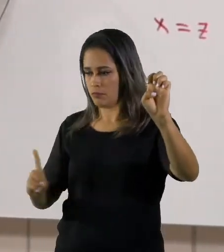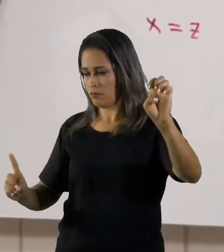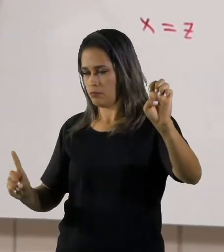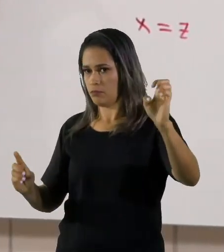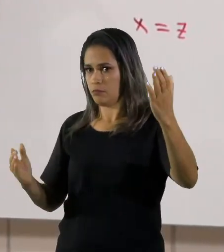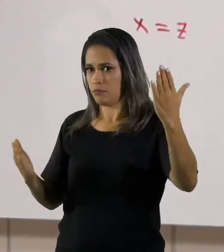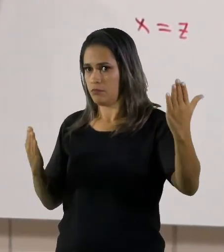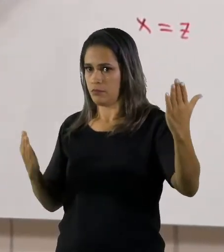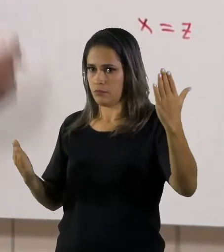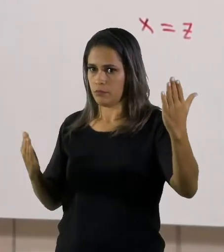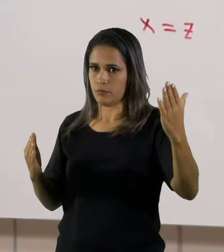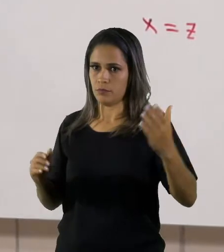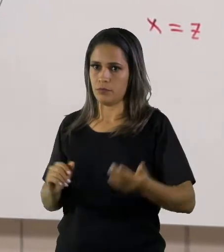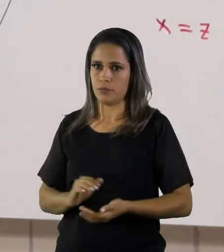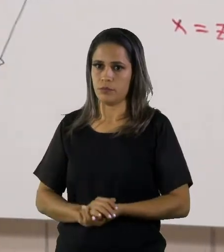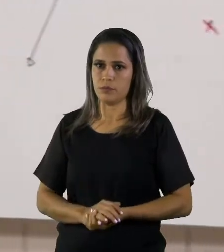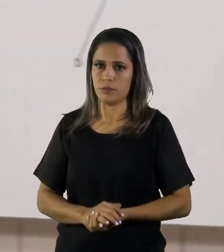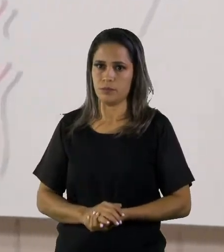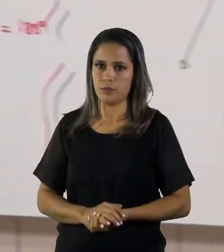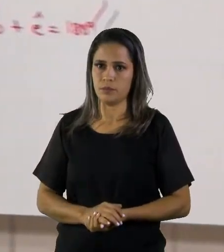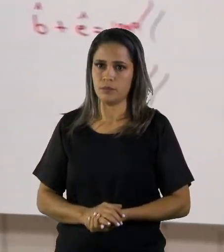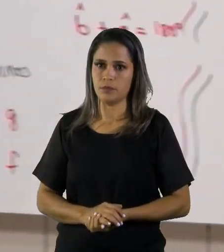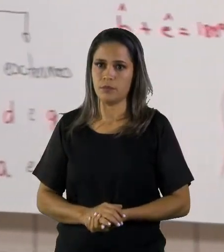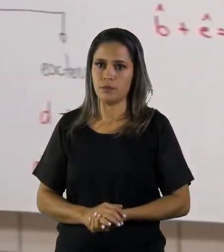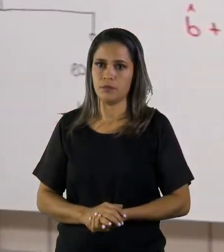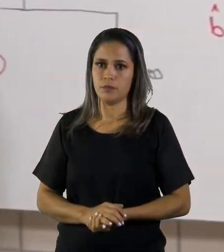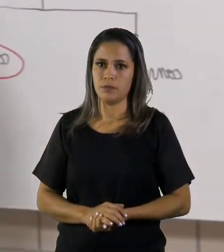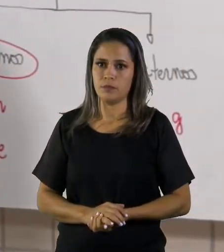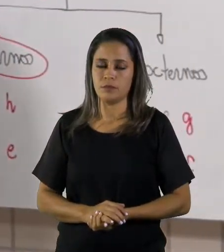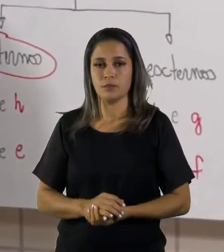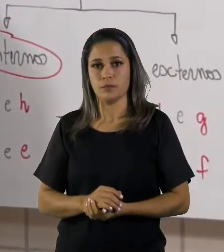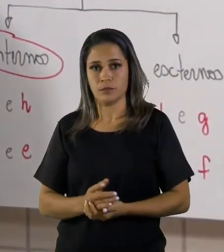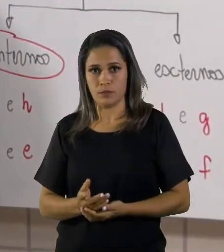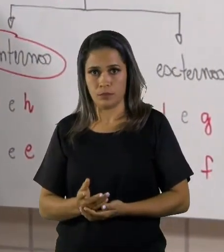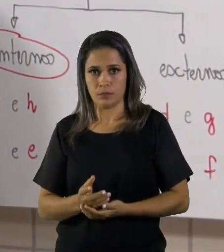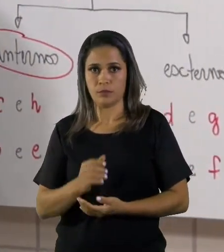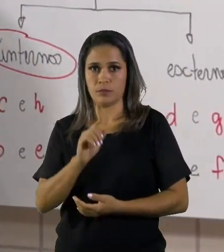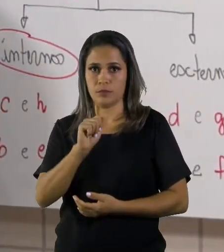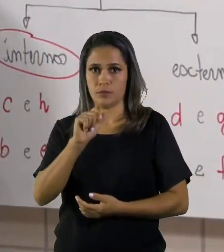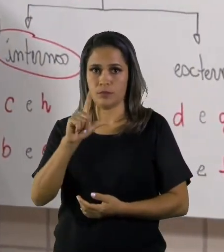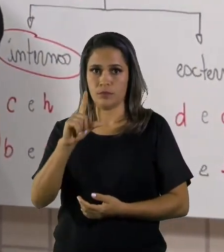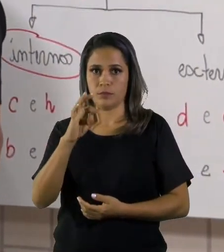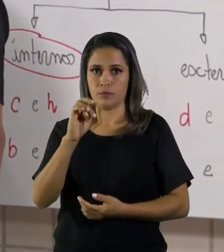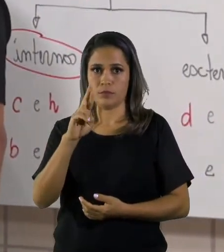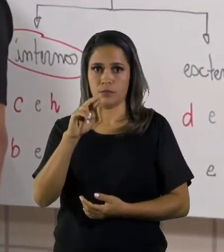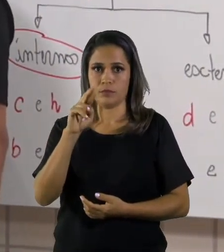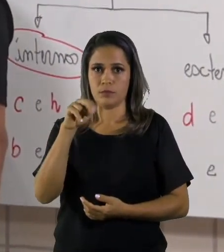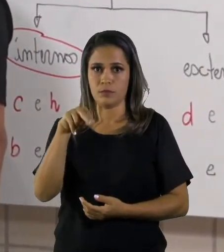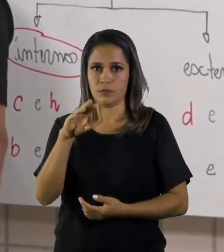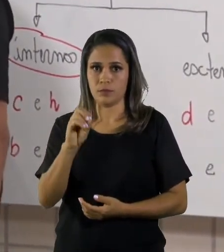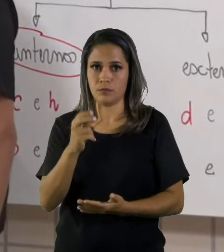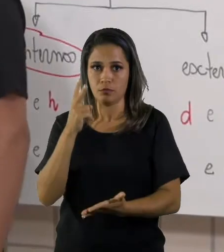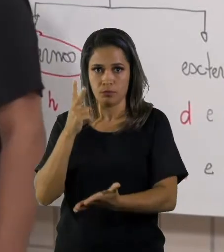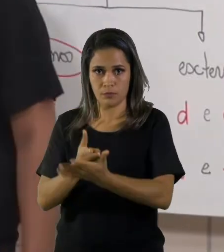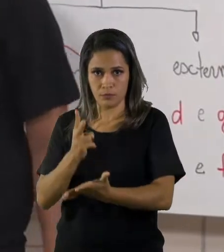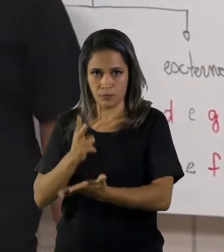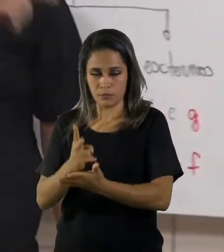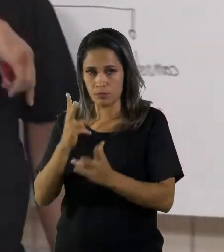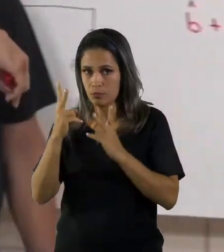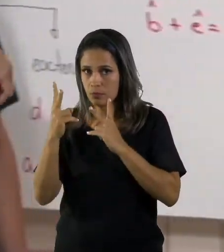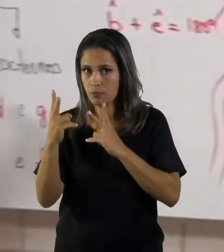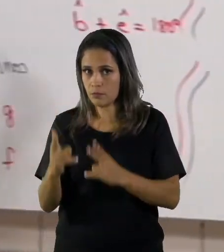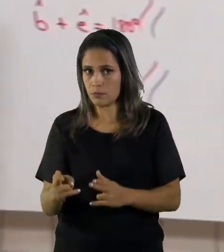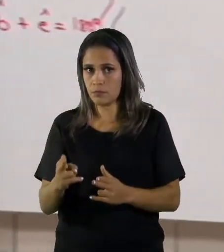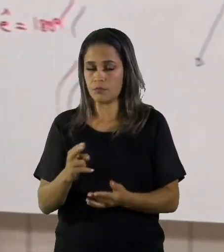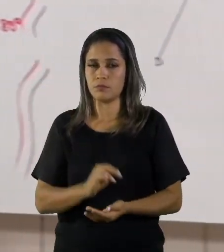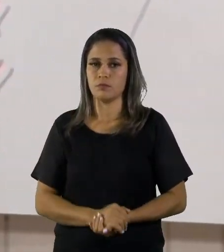observa. Os ângulos alternos, eles são iguais.